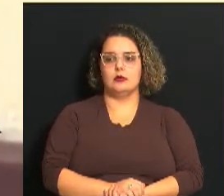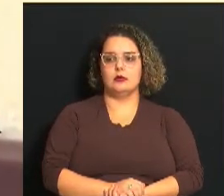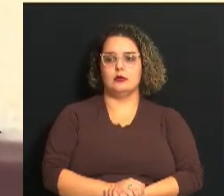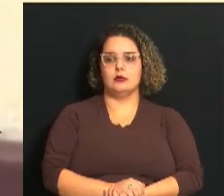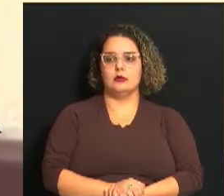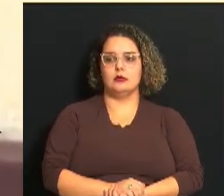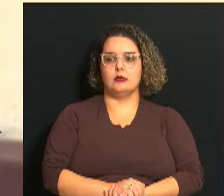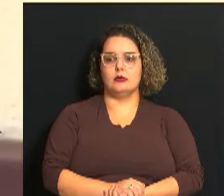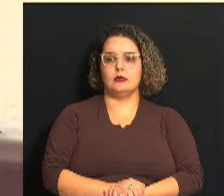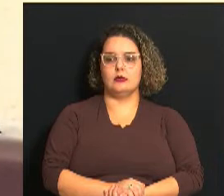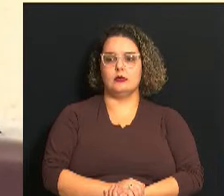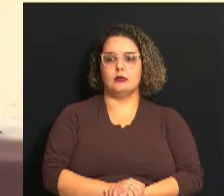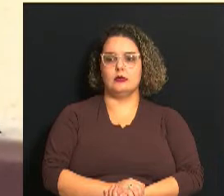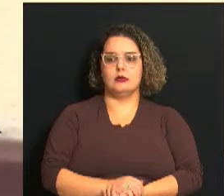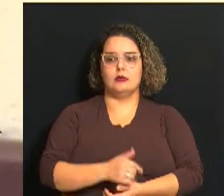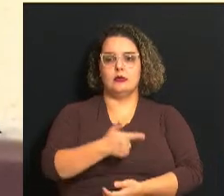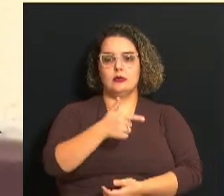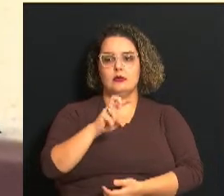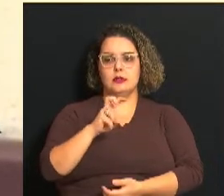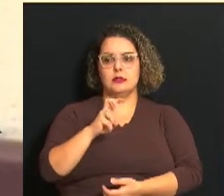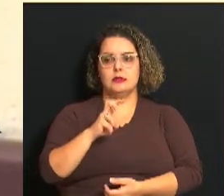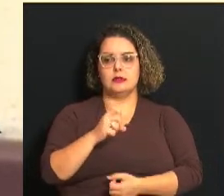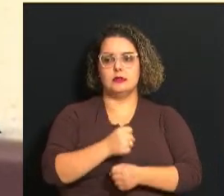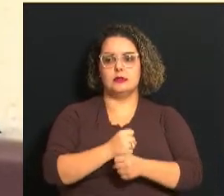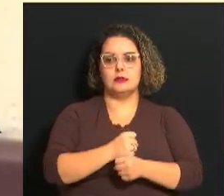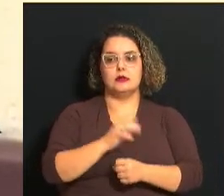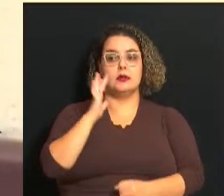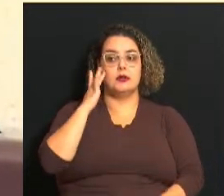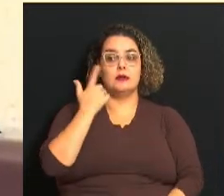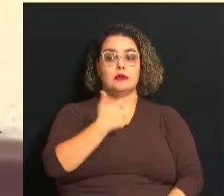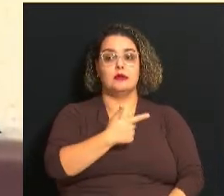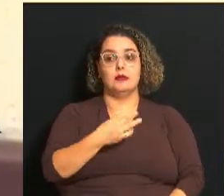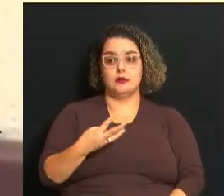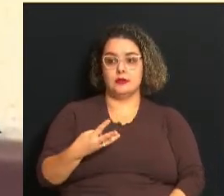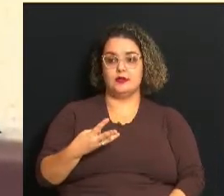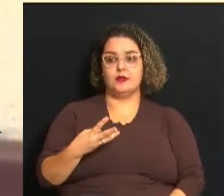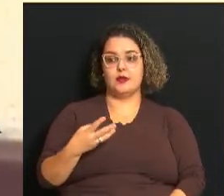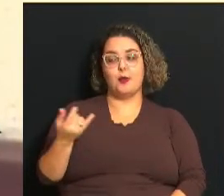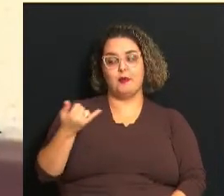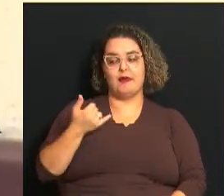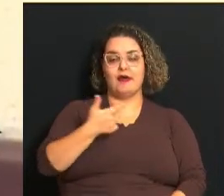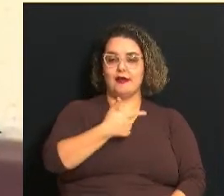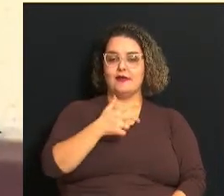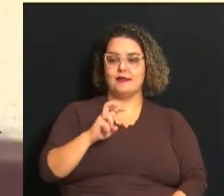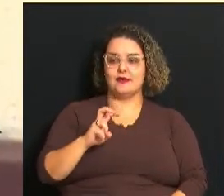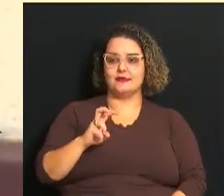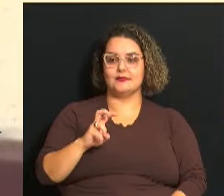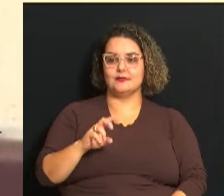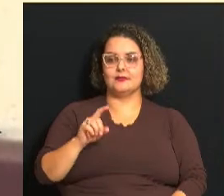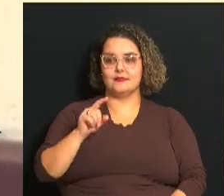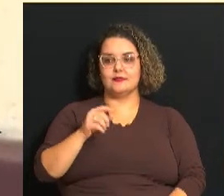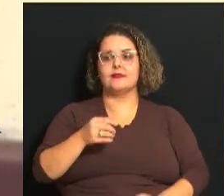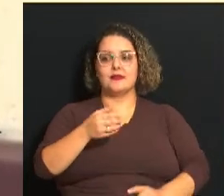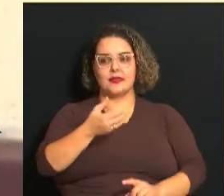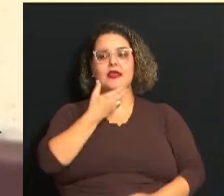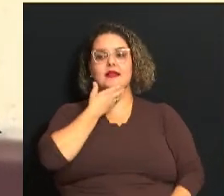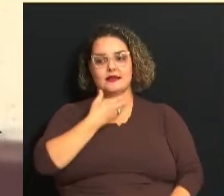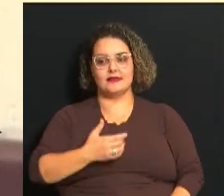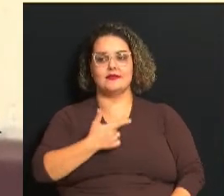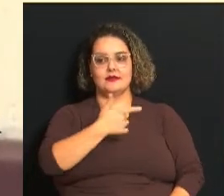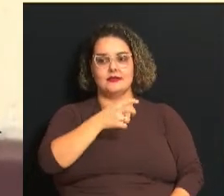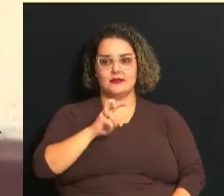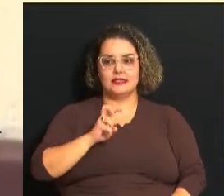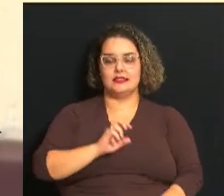24 e 25 anos eu achava que ainda tava no 23 anos de serviço aí falava para mim não em desenho você vai fazer 25